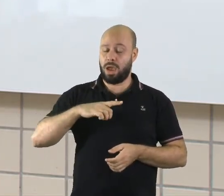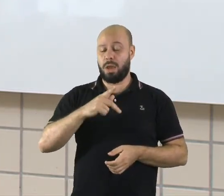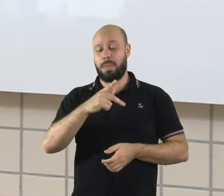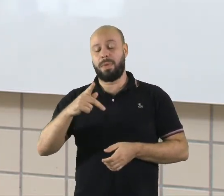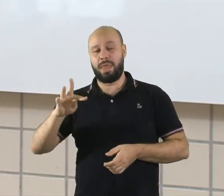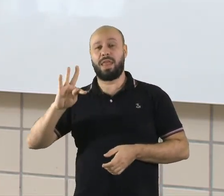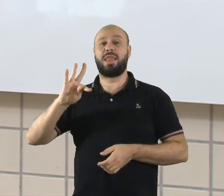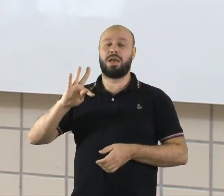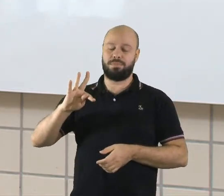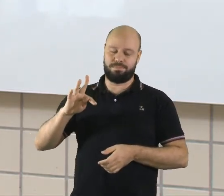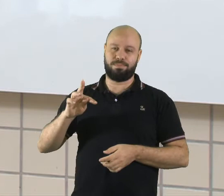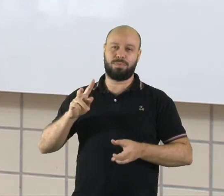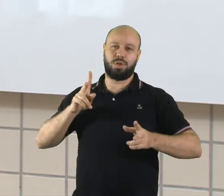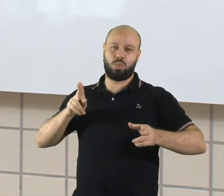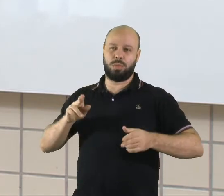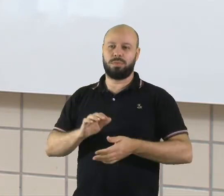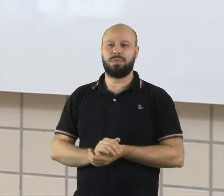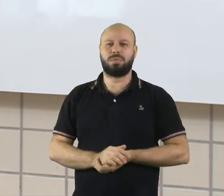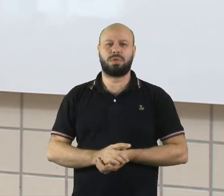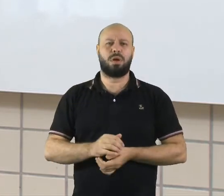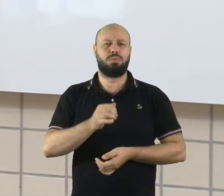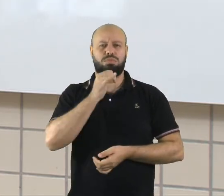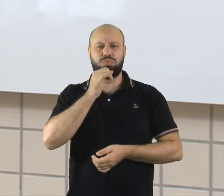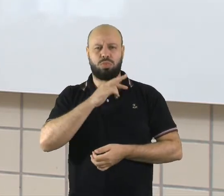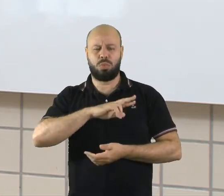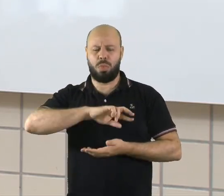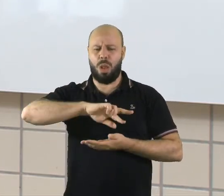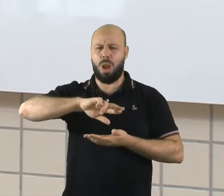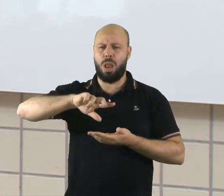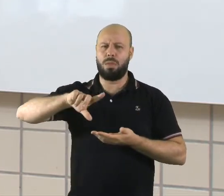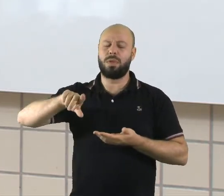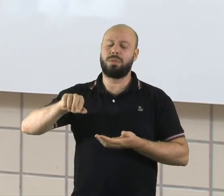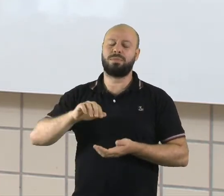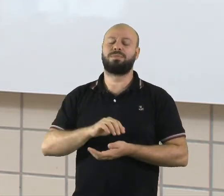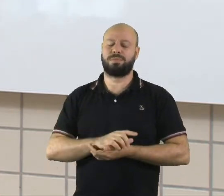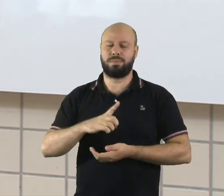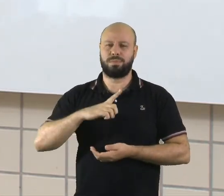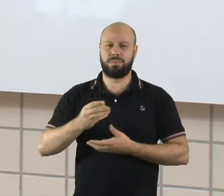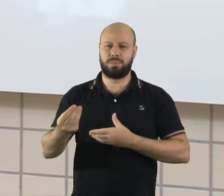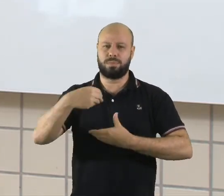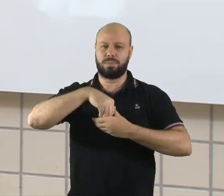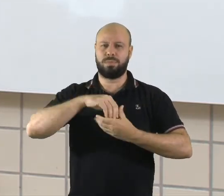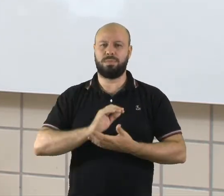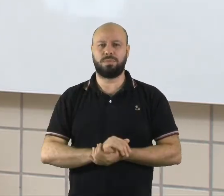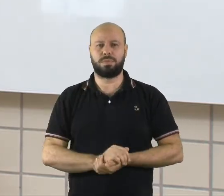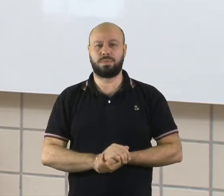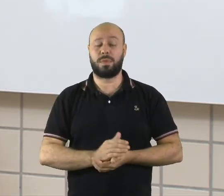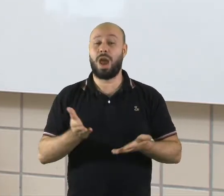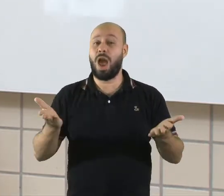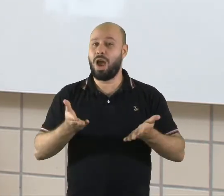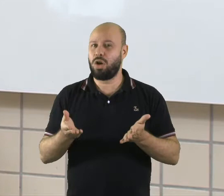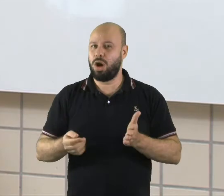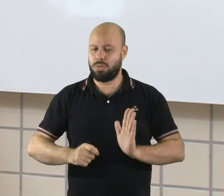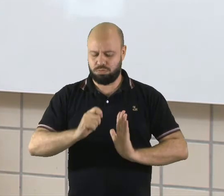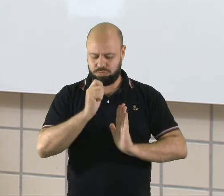PPT. Vocês têm outros exemplos nesse material também. Hora de produzir, vamos